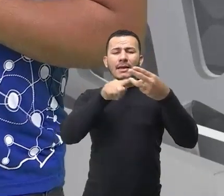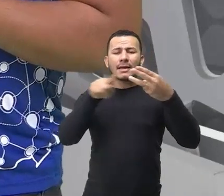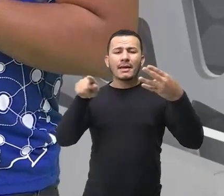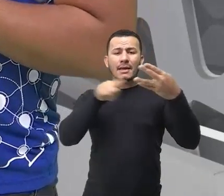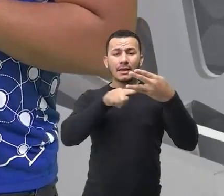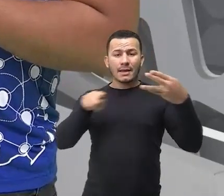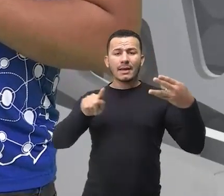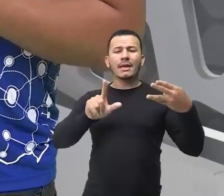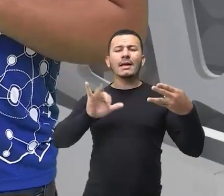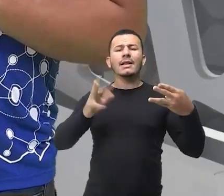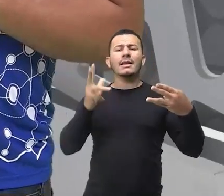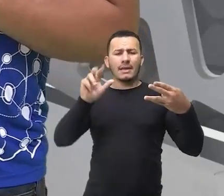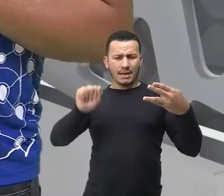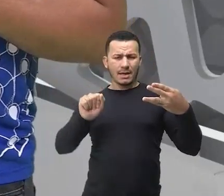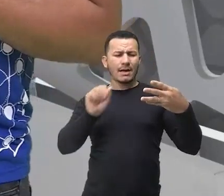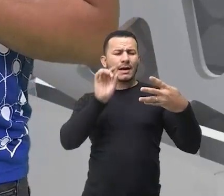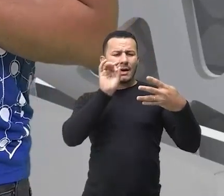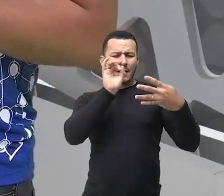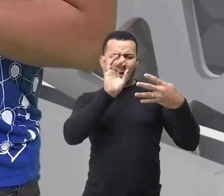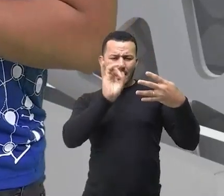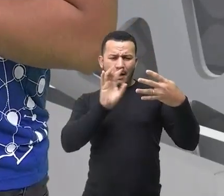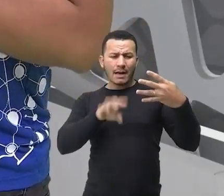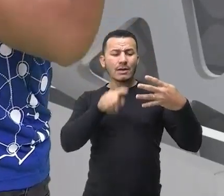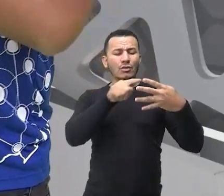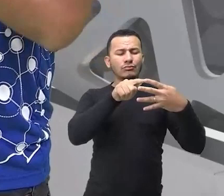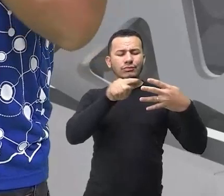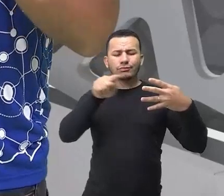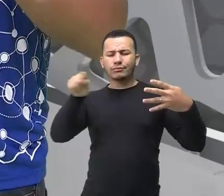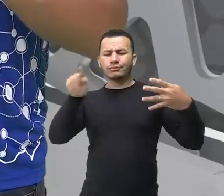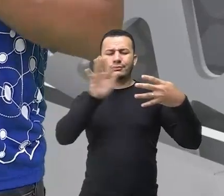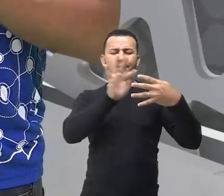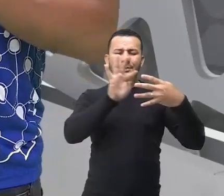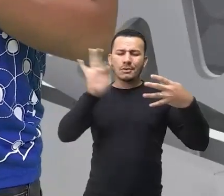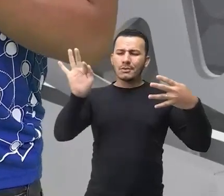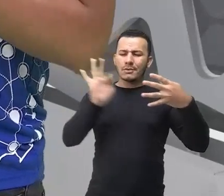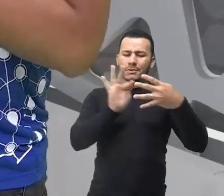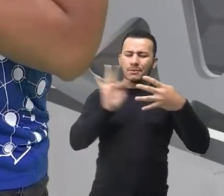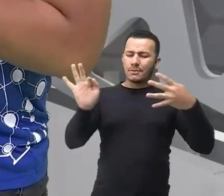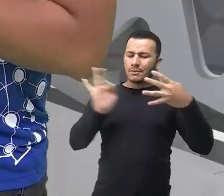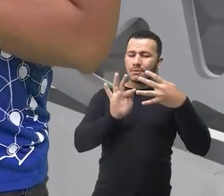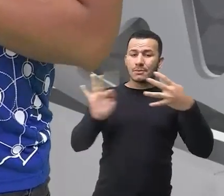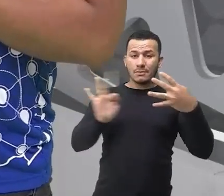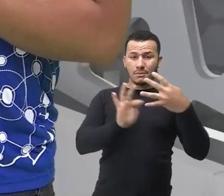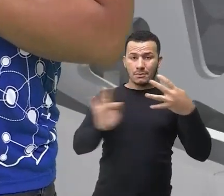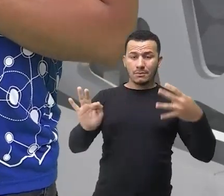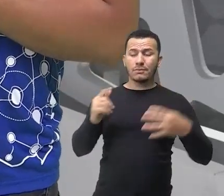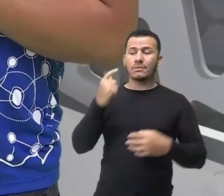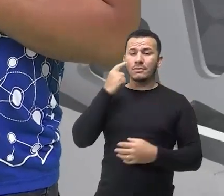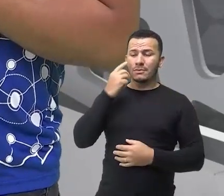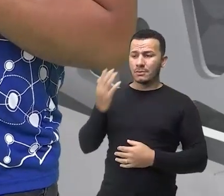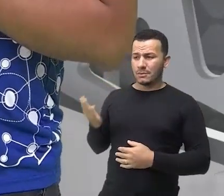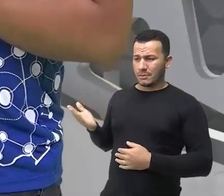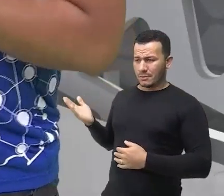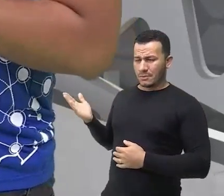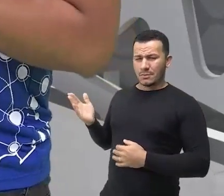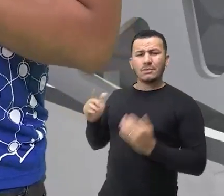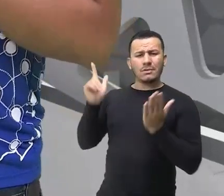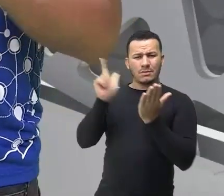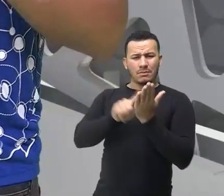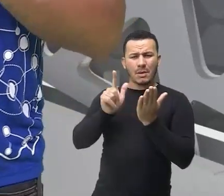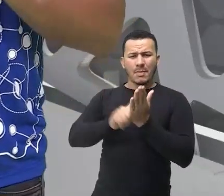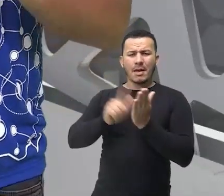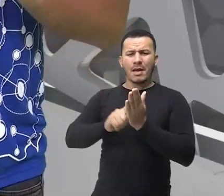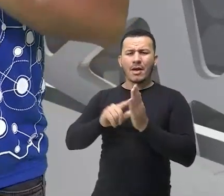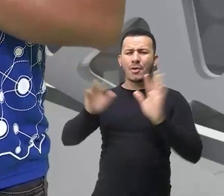poema, certo? A gente observa aqui a impressão, ou seja, o visual que nós temos desse texto escrito em uma folha de papel, certo? E